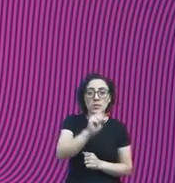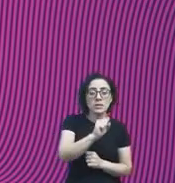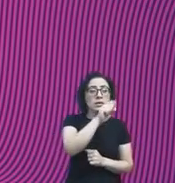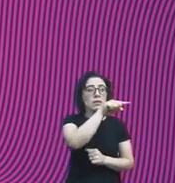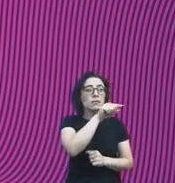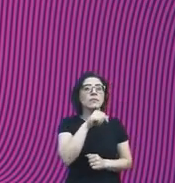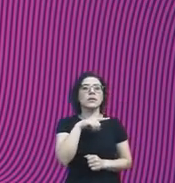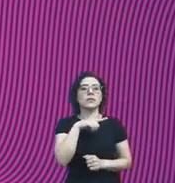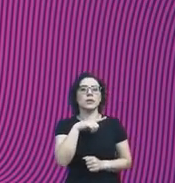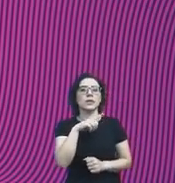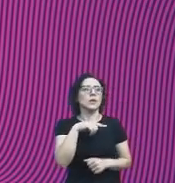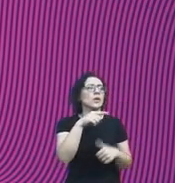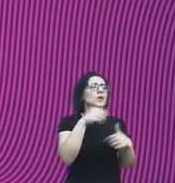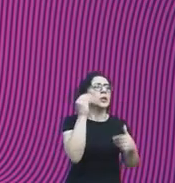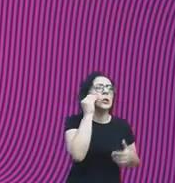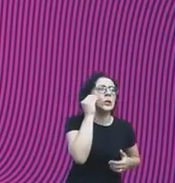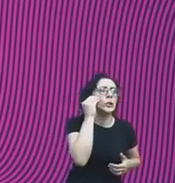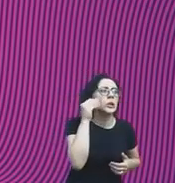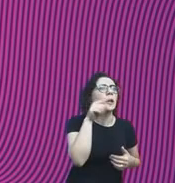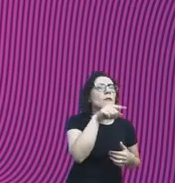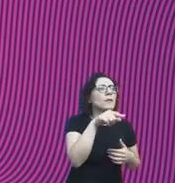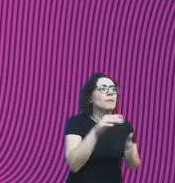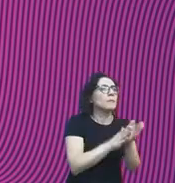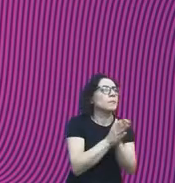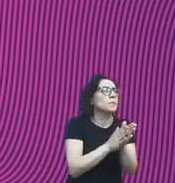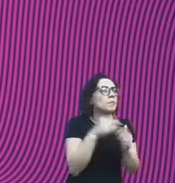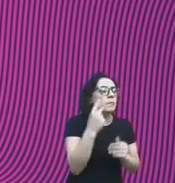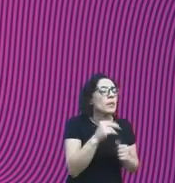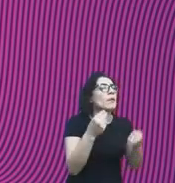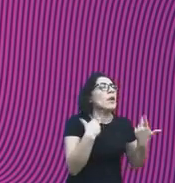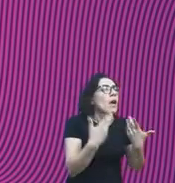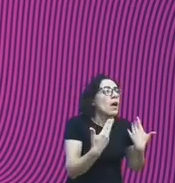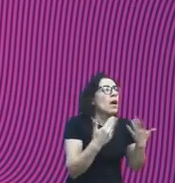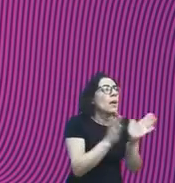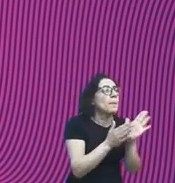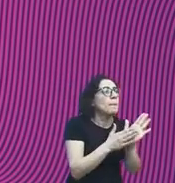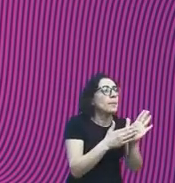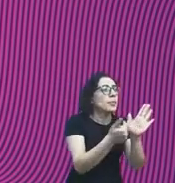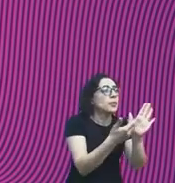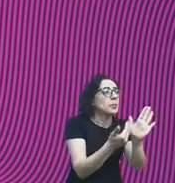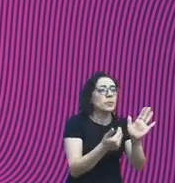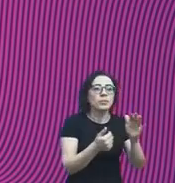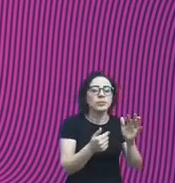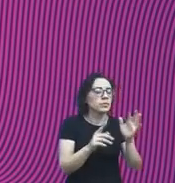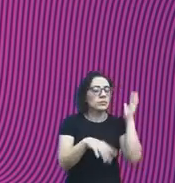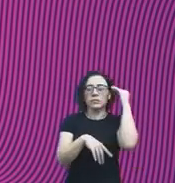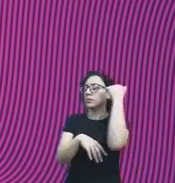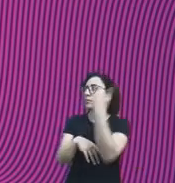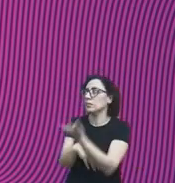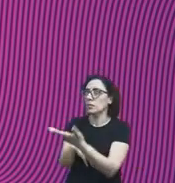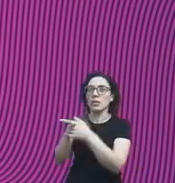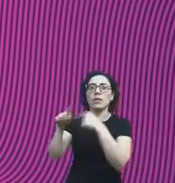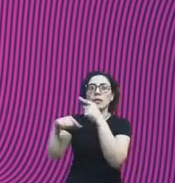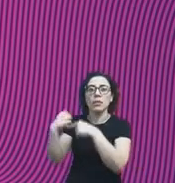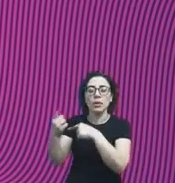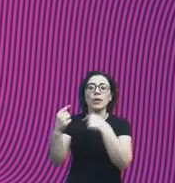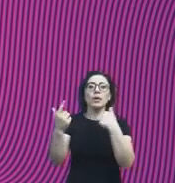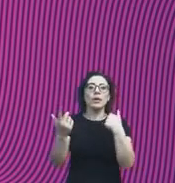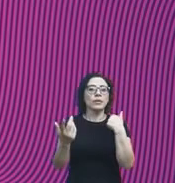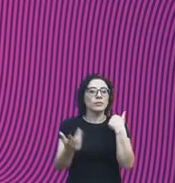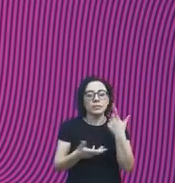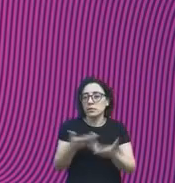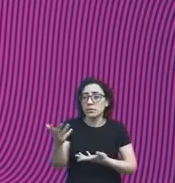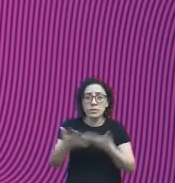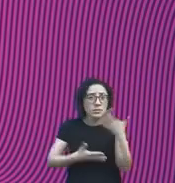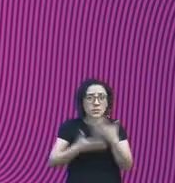manchetes, corre a ANAP para não sei o quê. Nós todos estamos correndo contra o passado. Poucos de nós estamos correndo